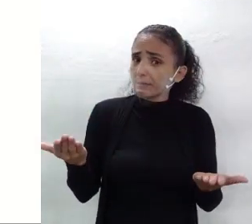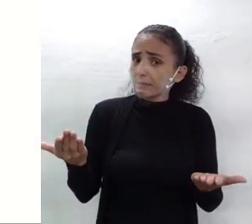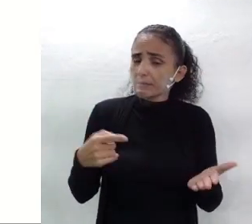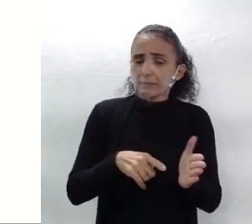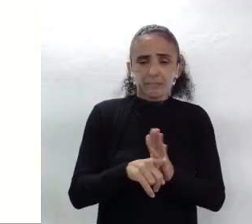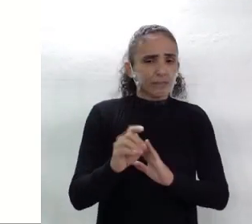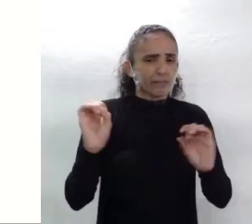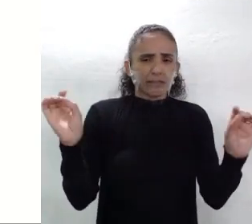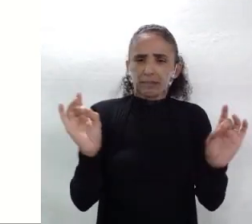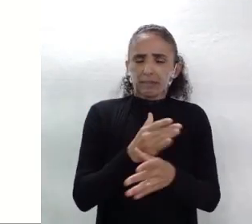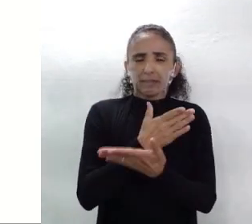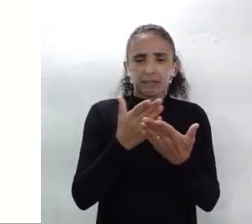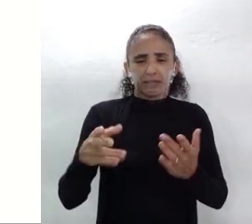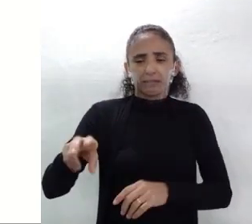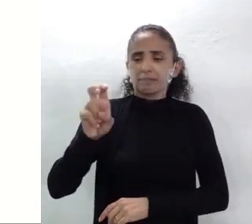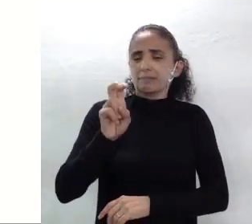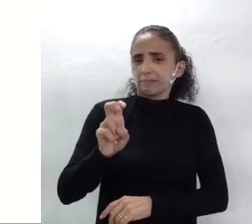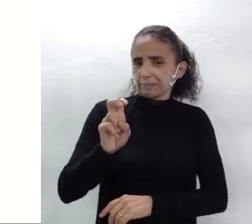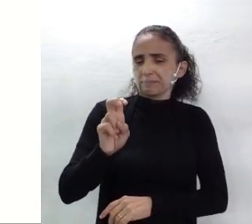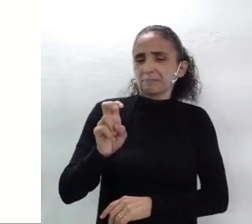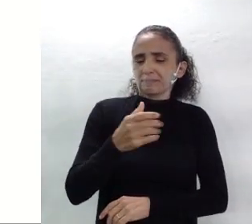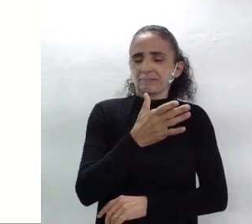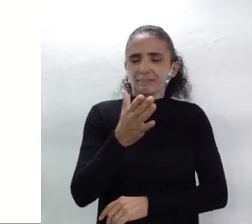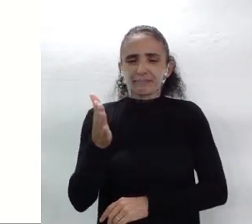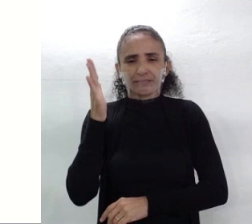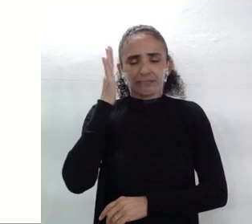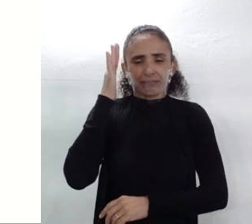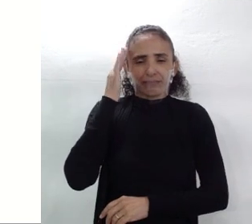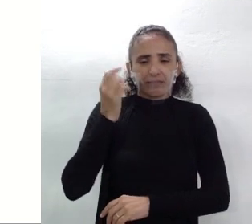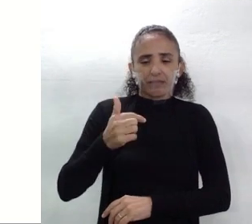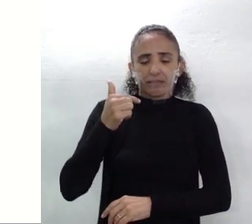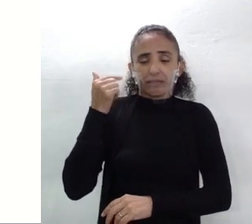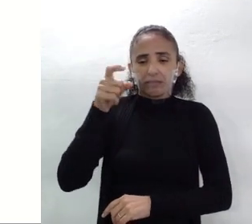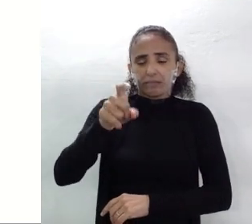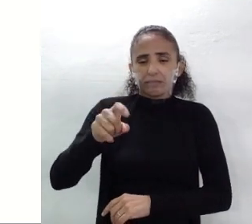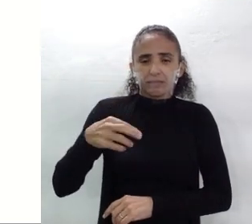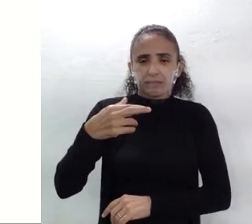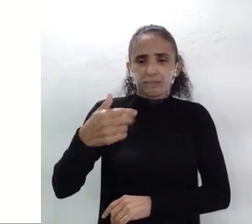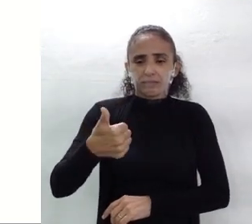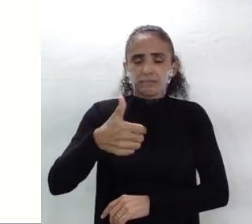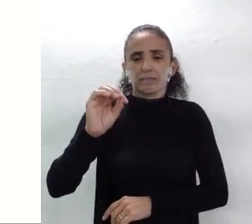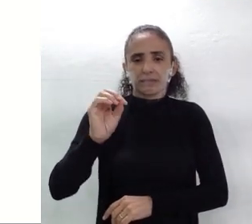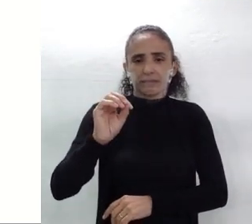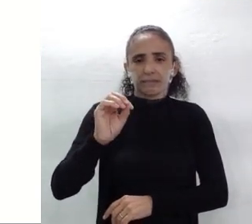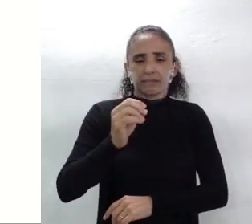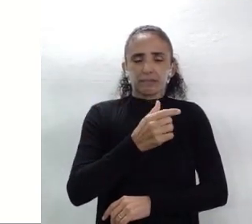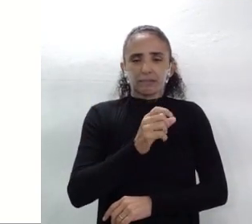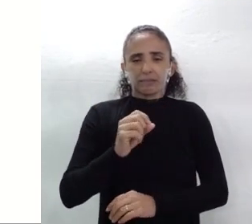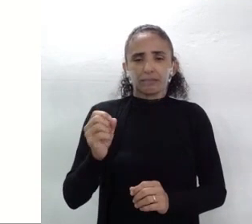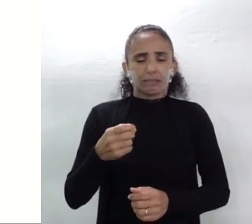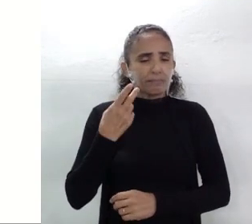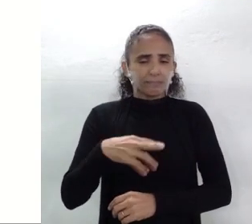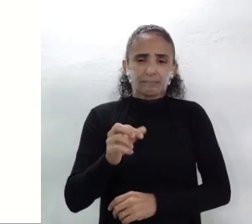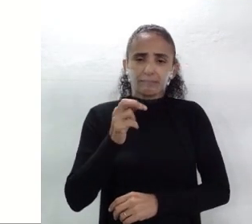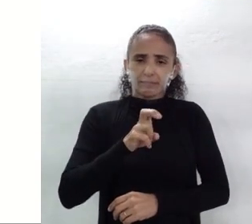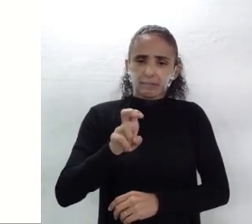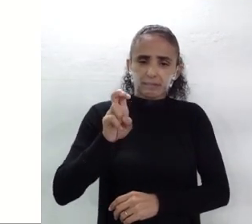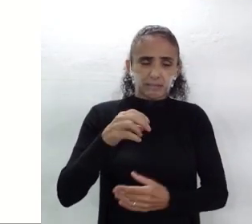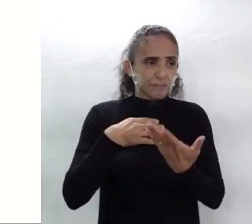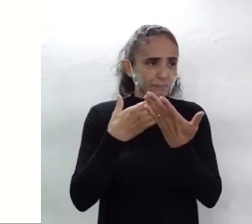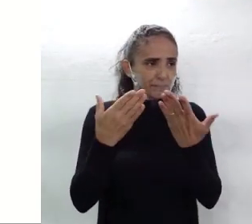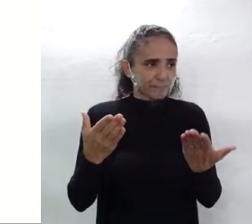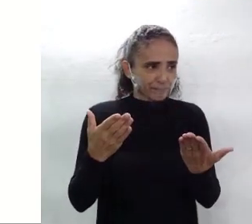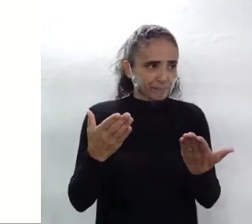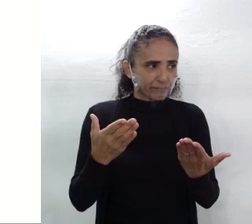Show de bola. Isso mesmo, 5. Ou então você faz x igual a 10 dividido por 2 é 5. Beleza? Então veja